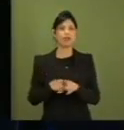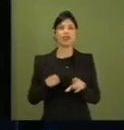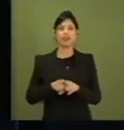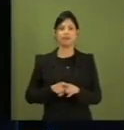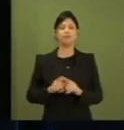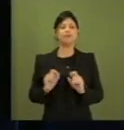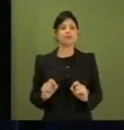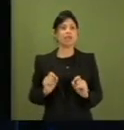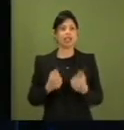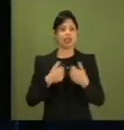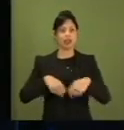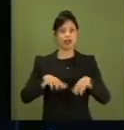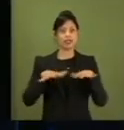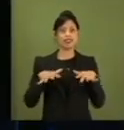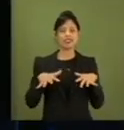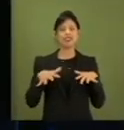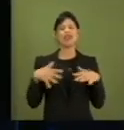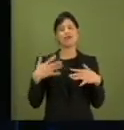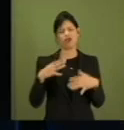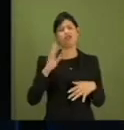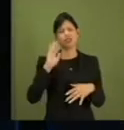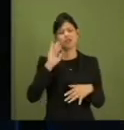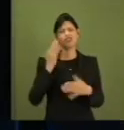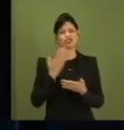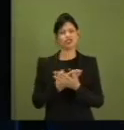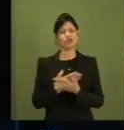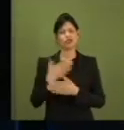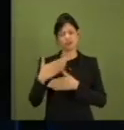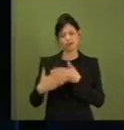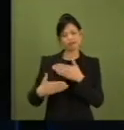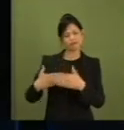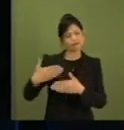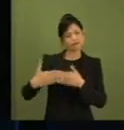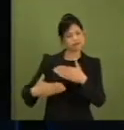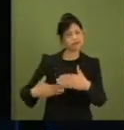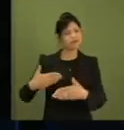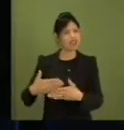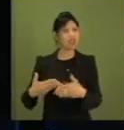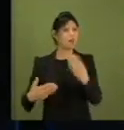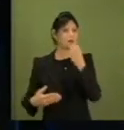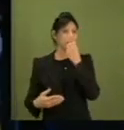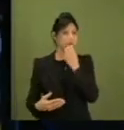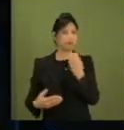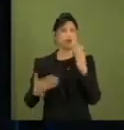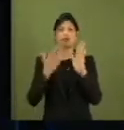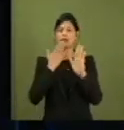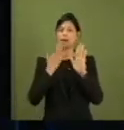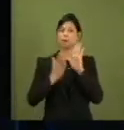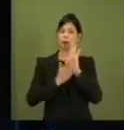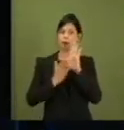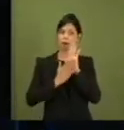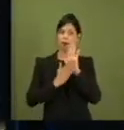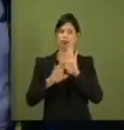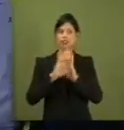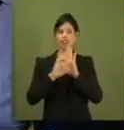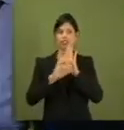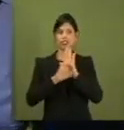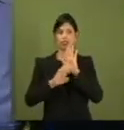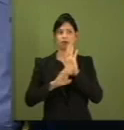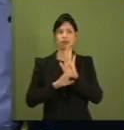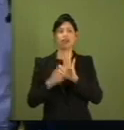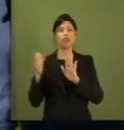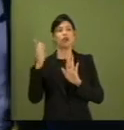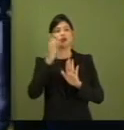no plenário. Acho que está andando bem, né? Tenho conversado com quem tem proposta de emendas para a gente construir um